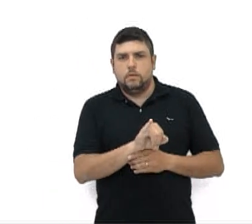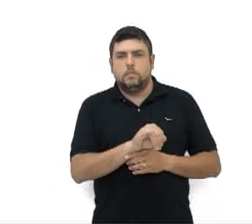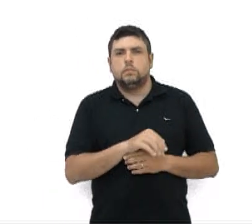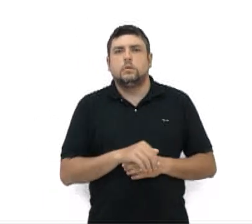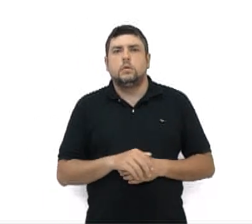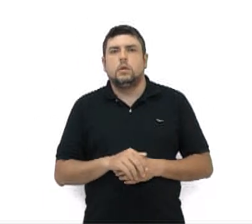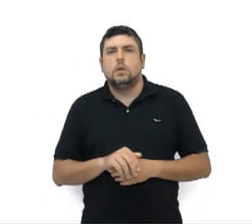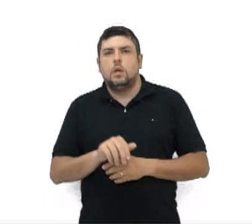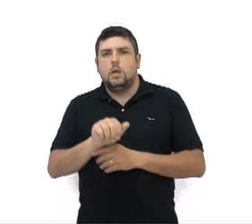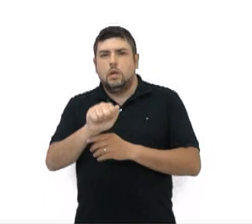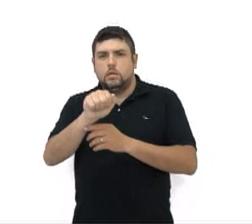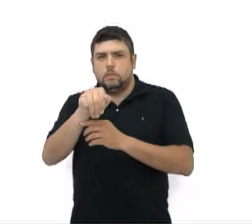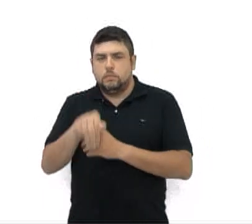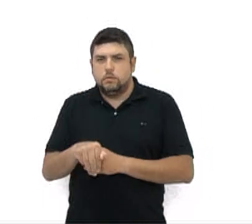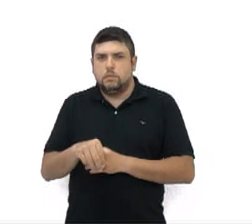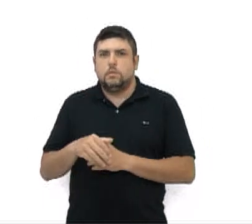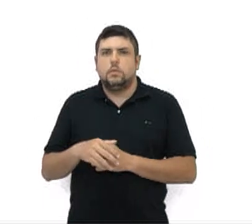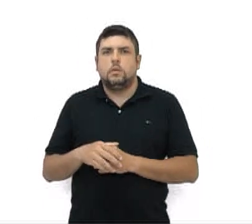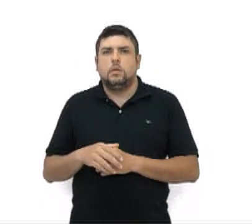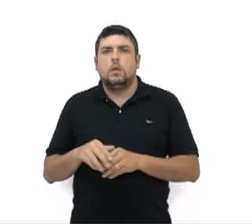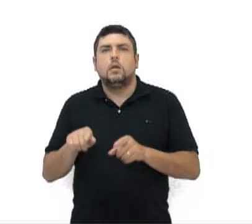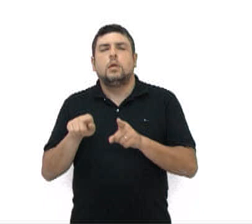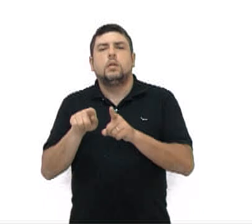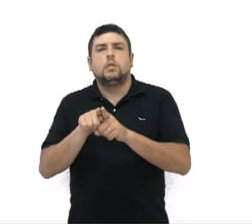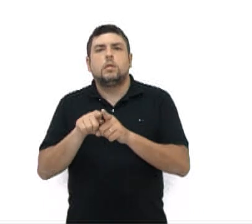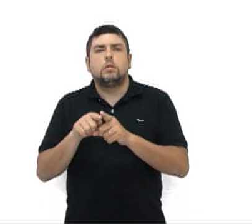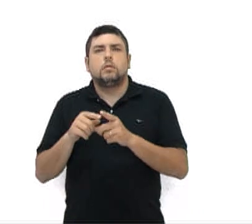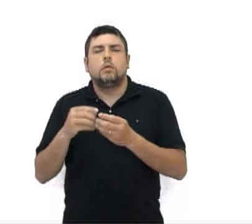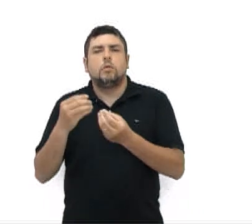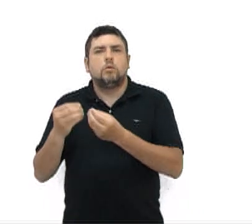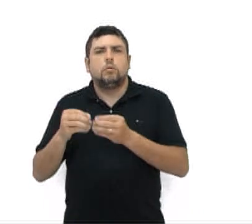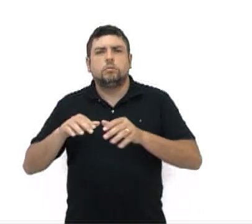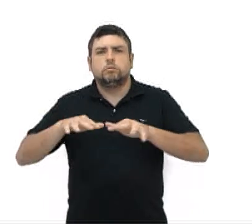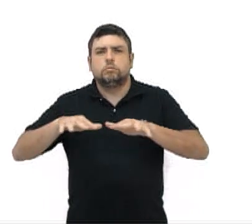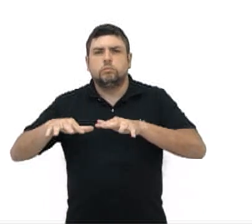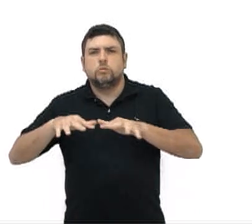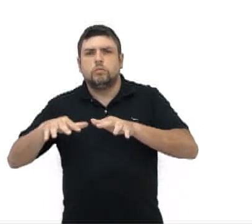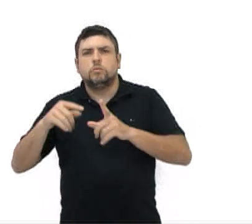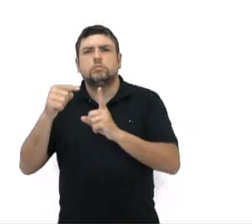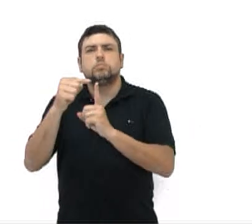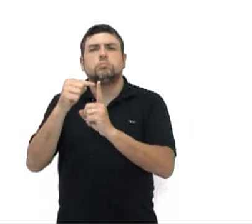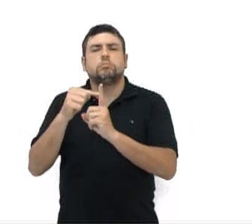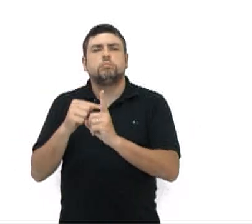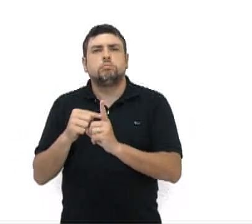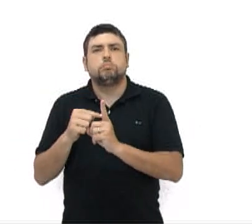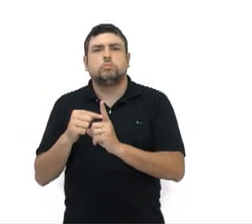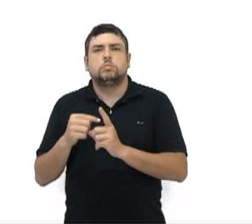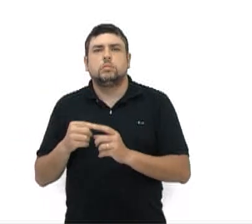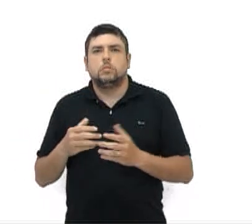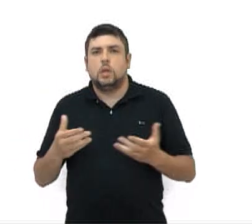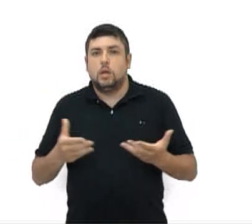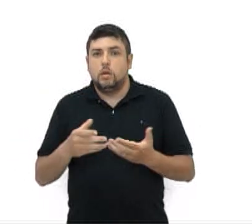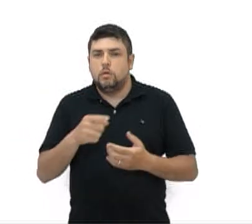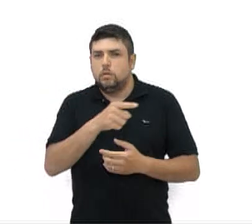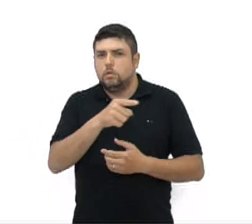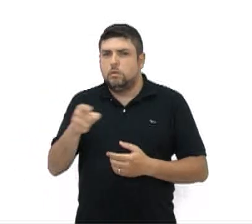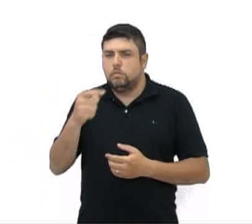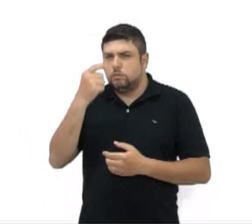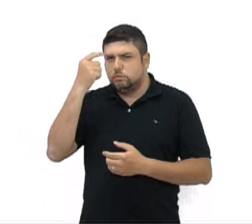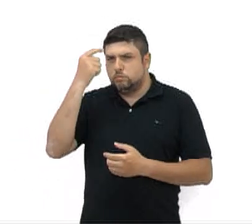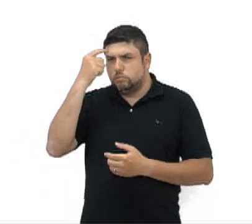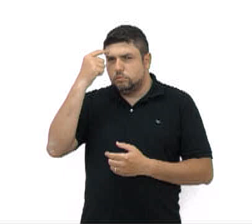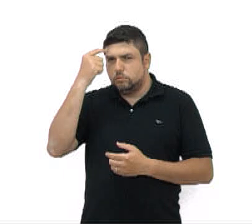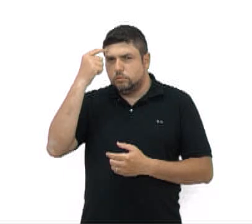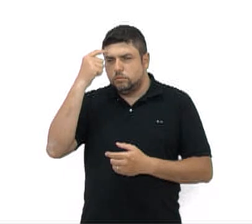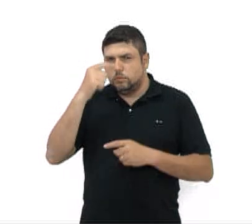aceleração média e a classificação deste movimento. Então, agora é com vocês, eu vou dar um tempinho aí